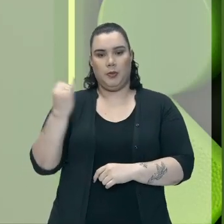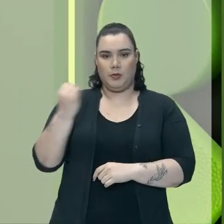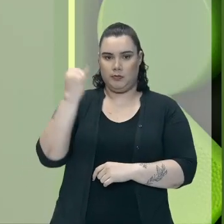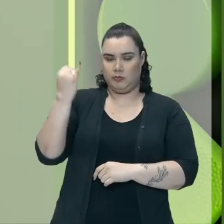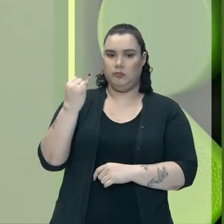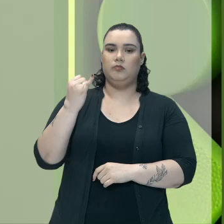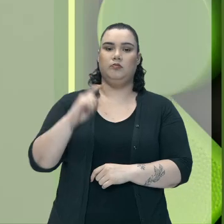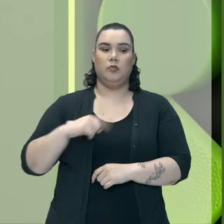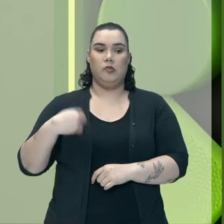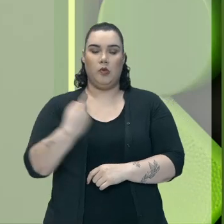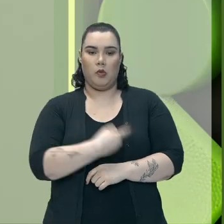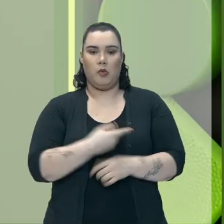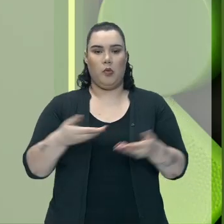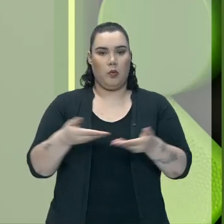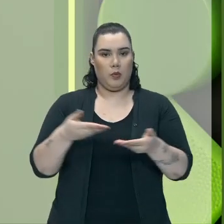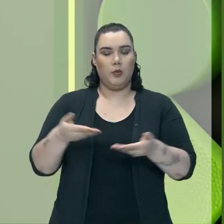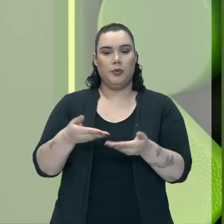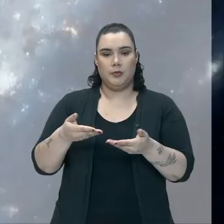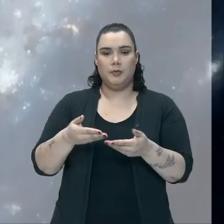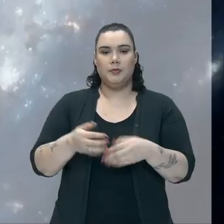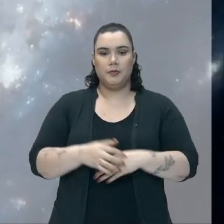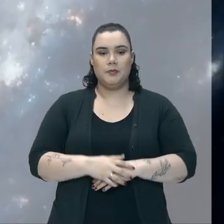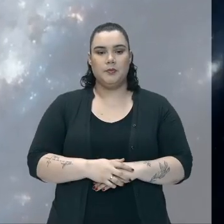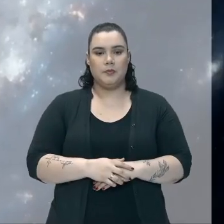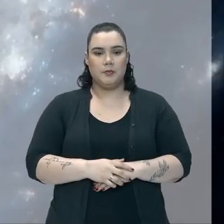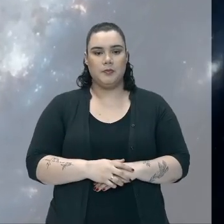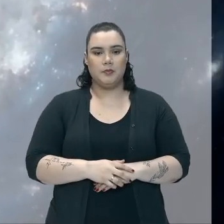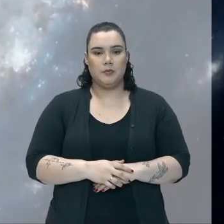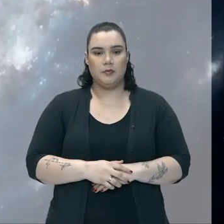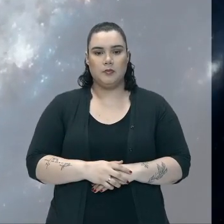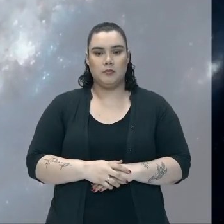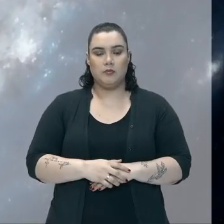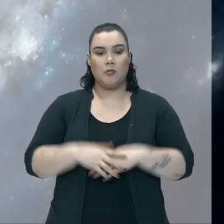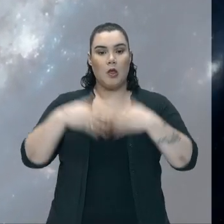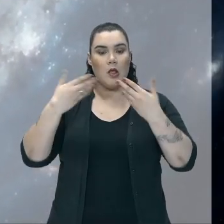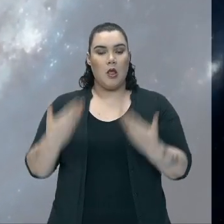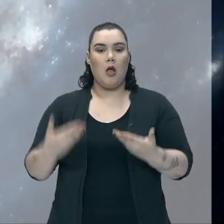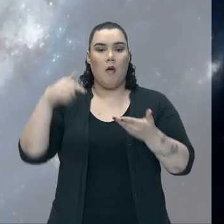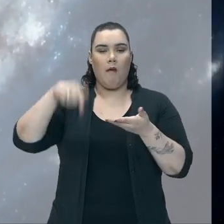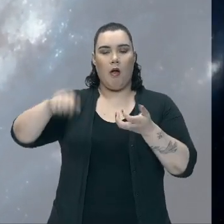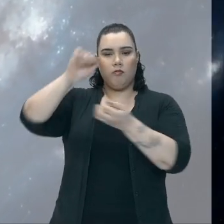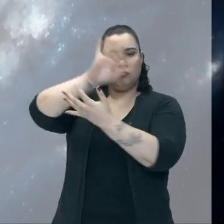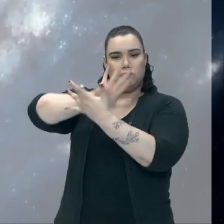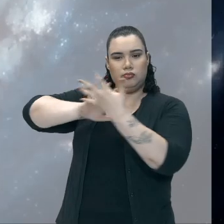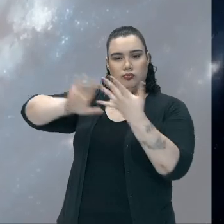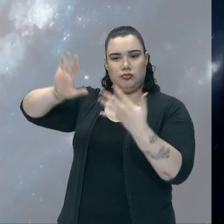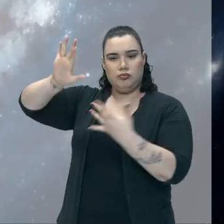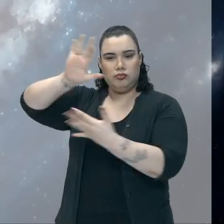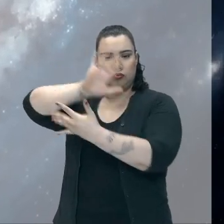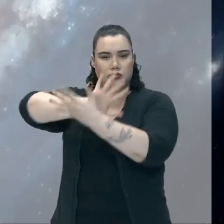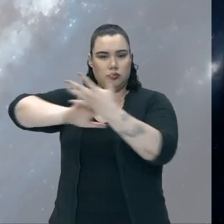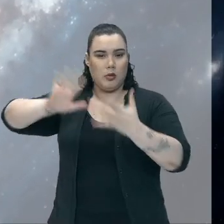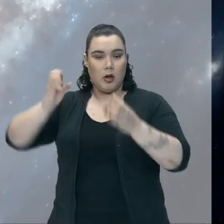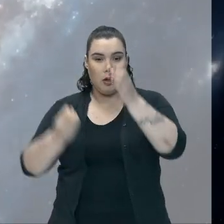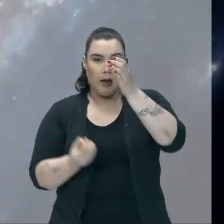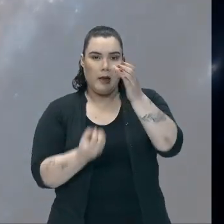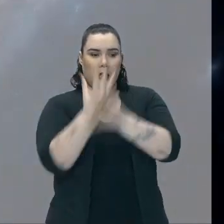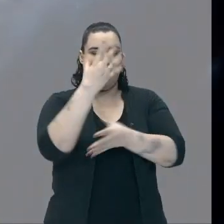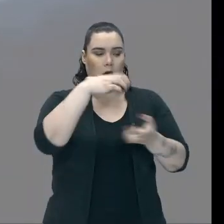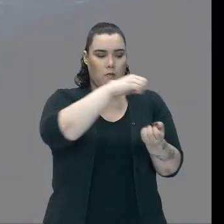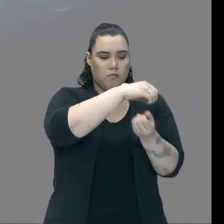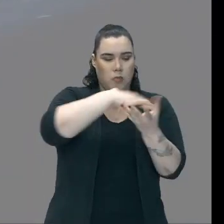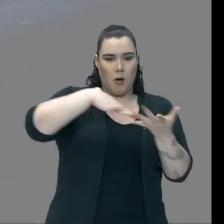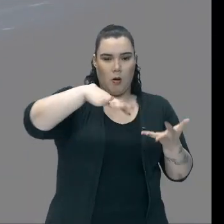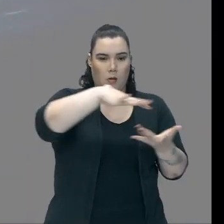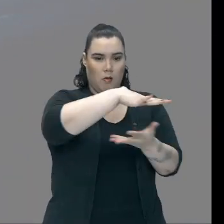para nós nos dias de hoje. Vamos lá. A Via Láctea é uma das bilhões de galáxias que formam o universo.